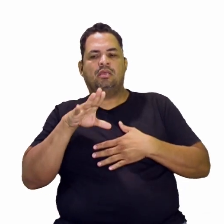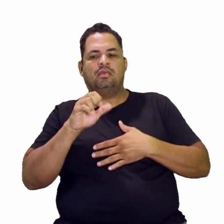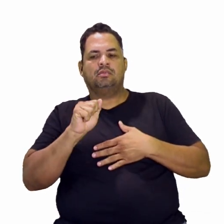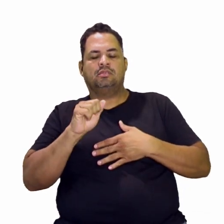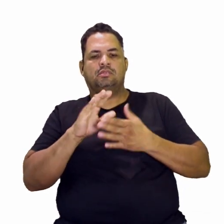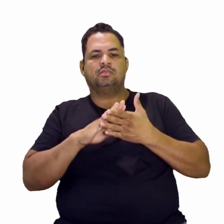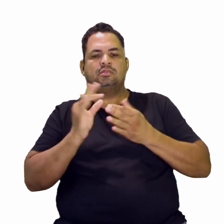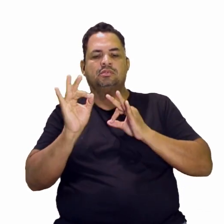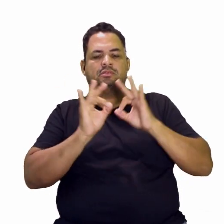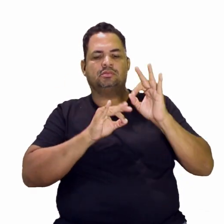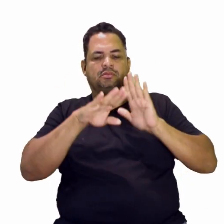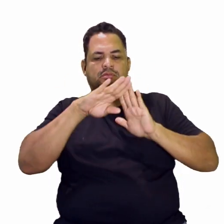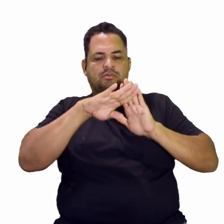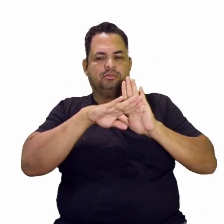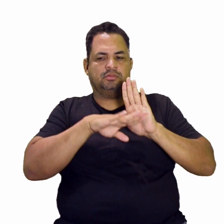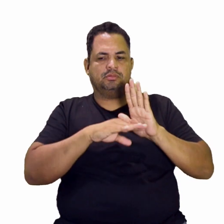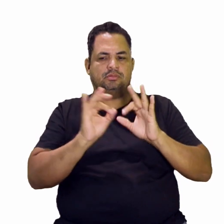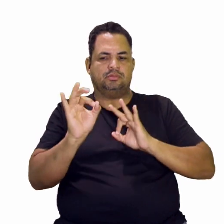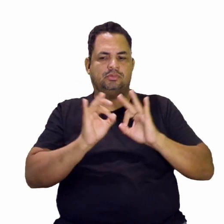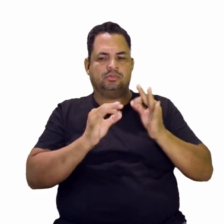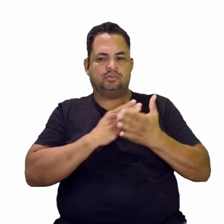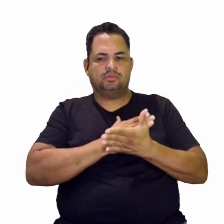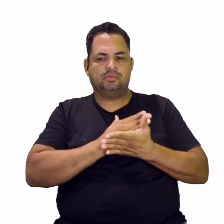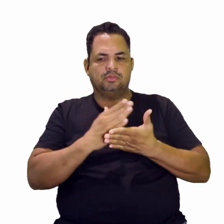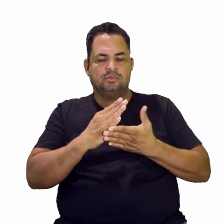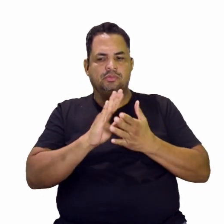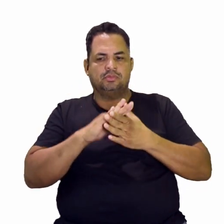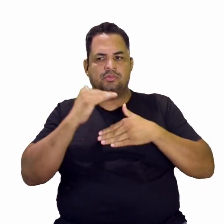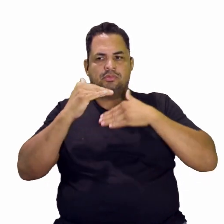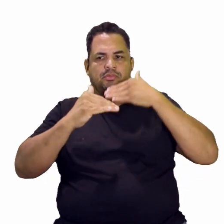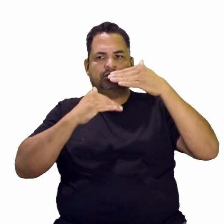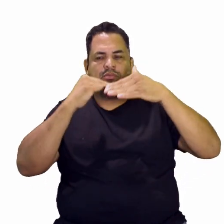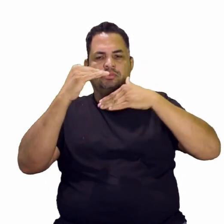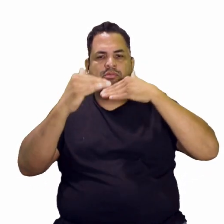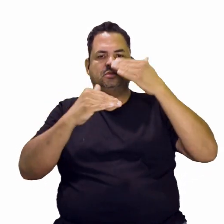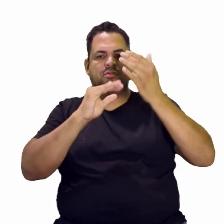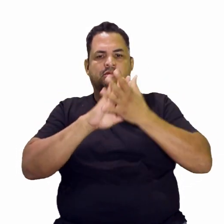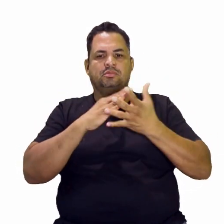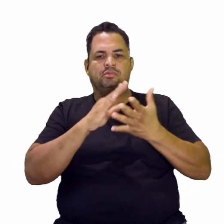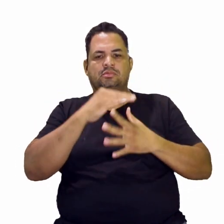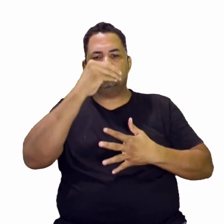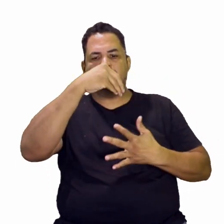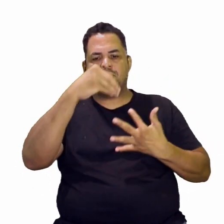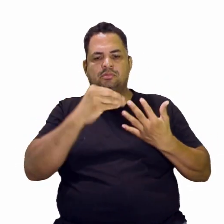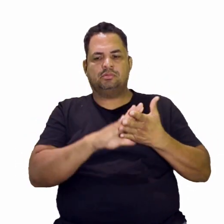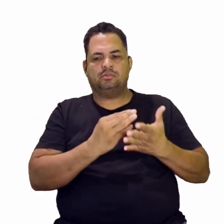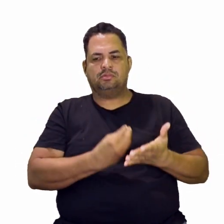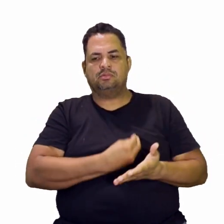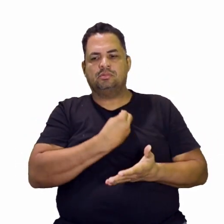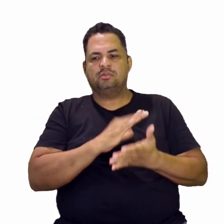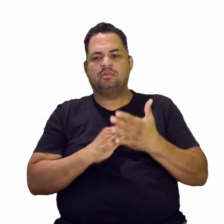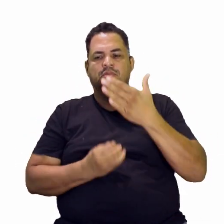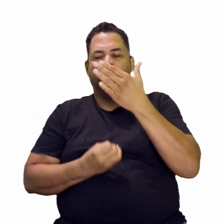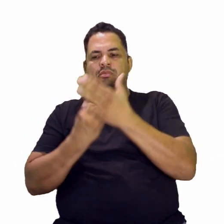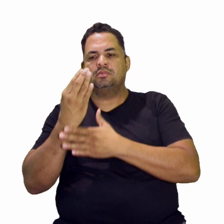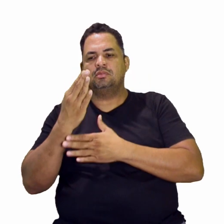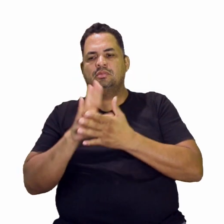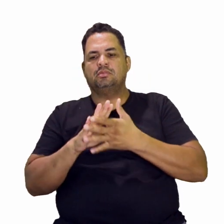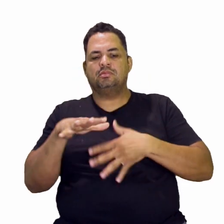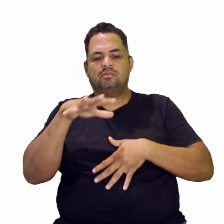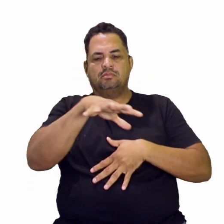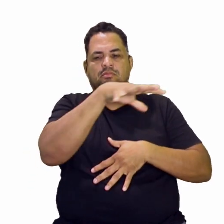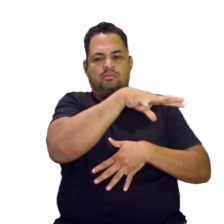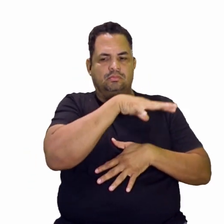atmosfera primitiva, falando do início do desenvolvimento das espécies de seres vivos que começaram a surgir e povoar o